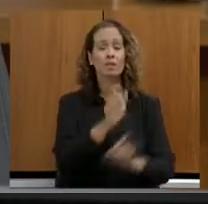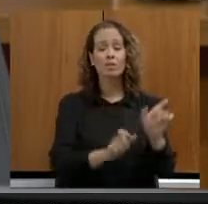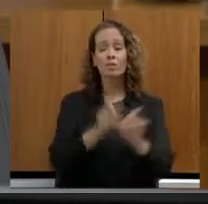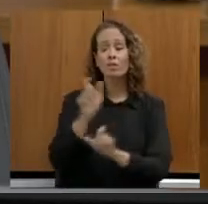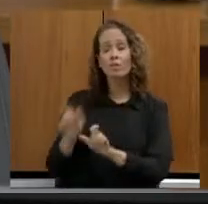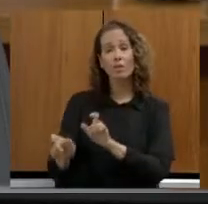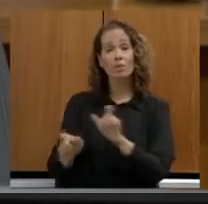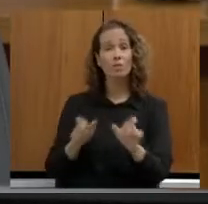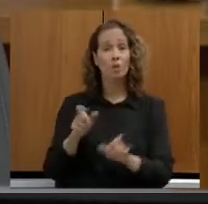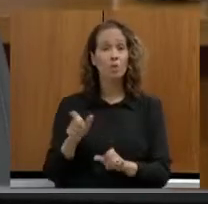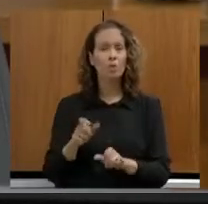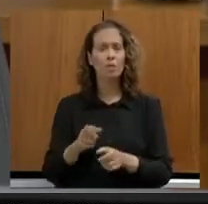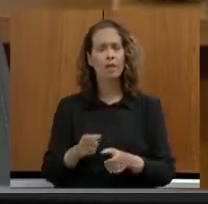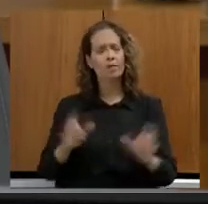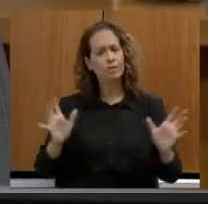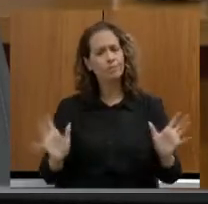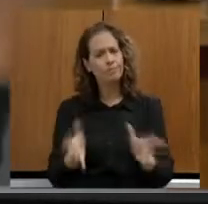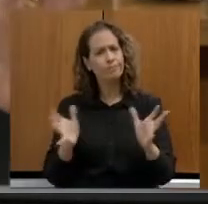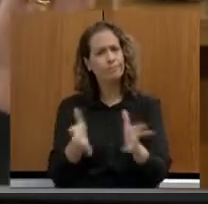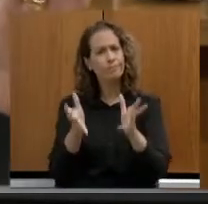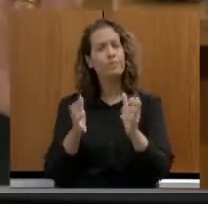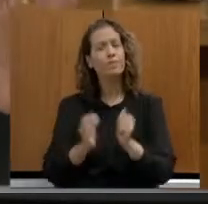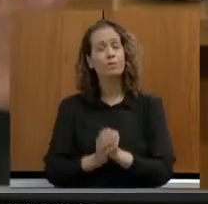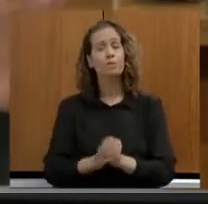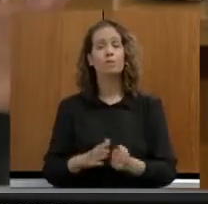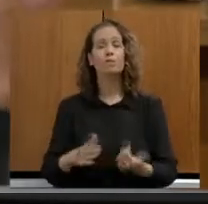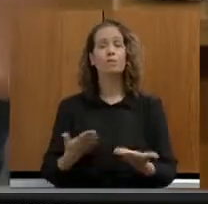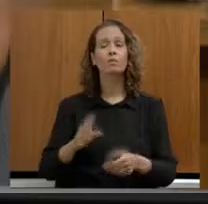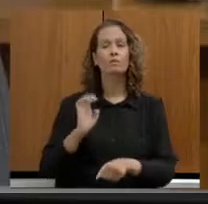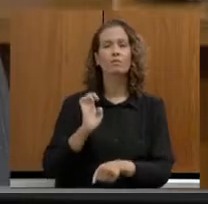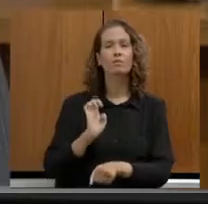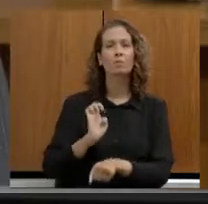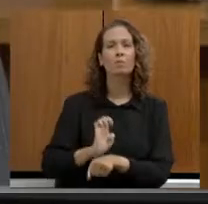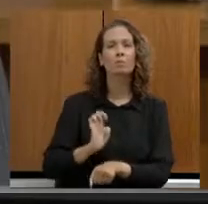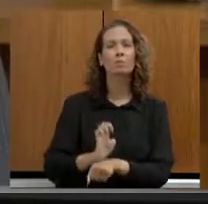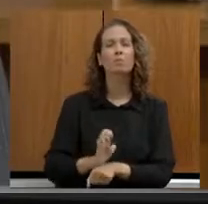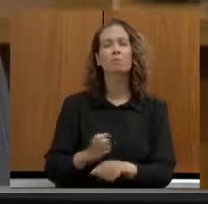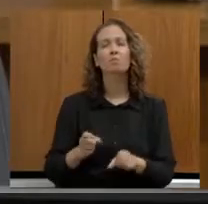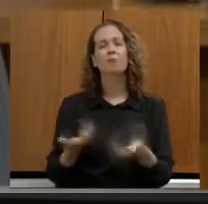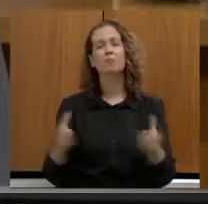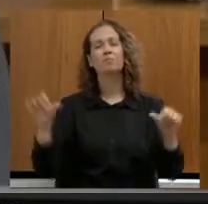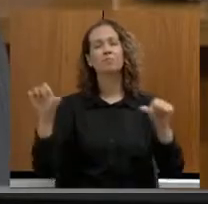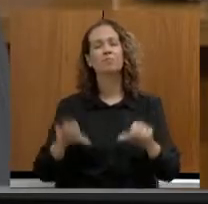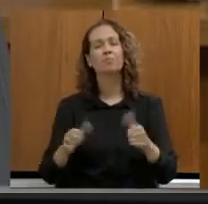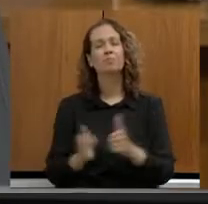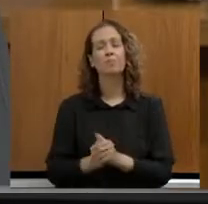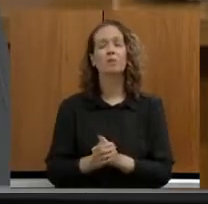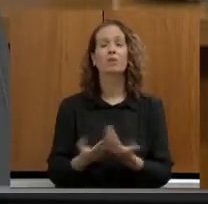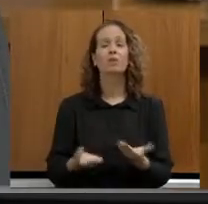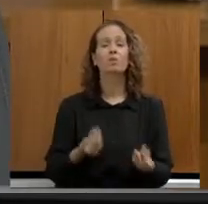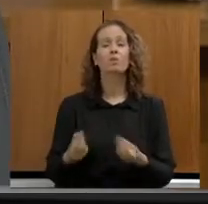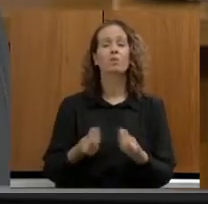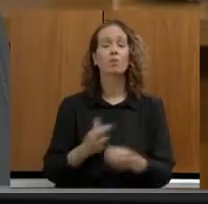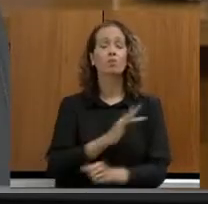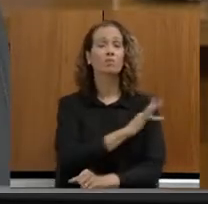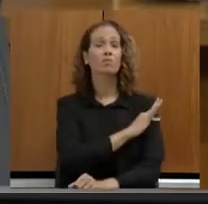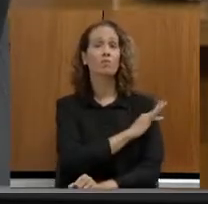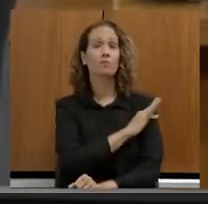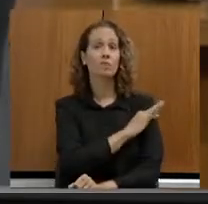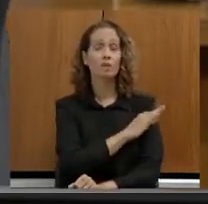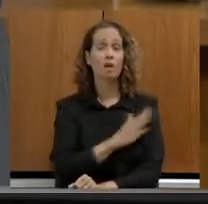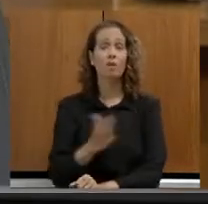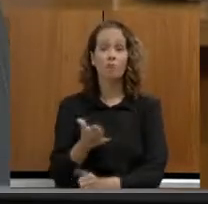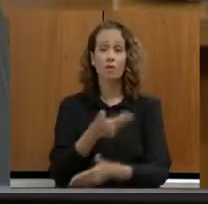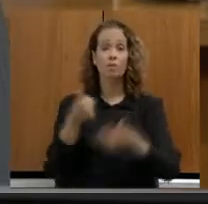estado quebrado que tá em vias né que tá nesse processo de discussão do acordo de recuperação fiscal é conseguir manter